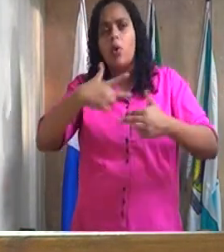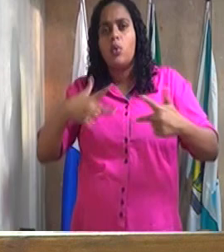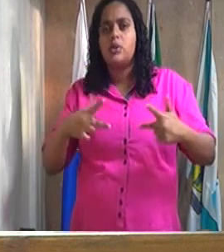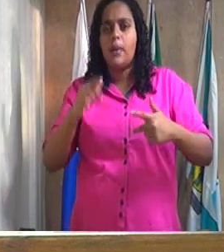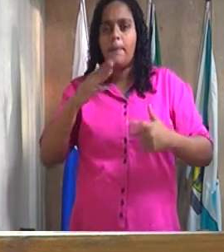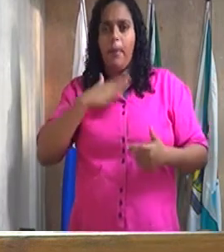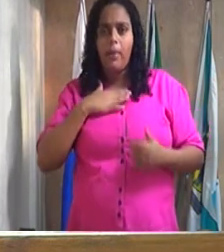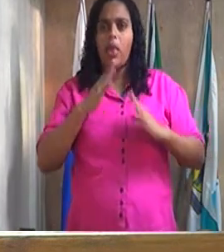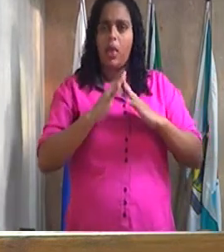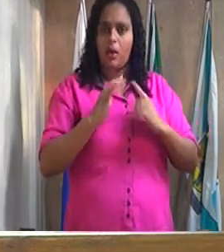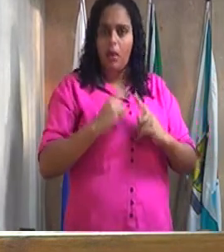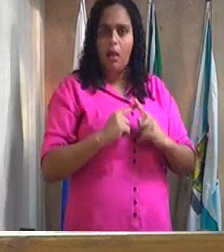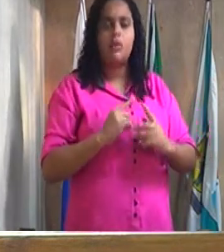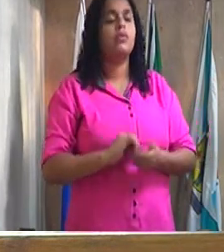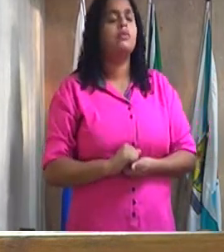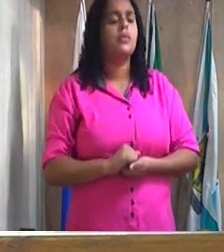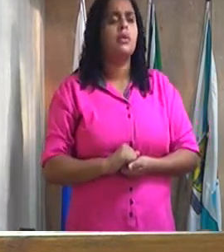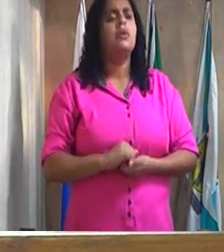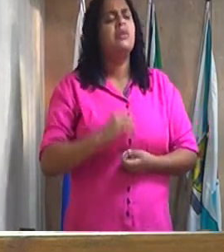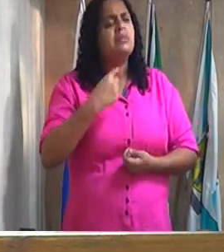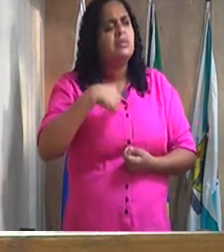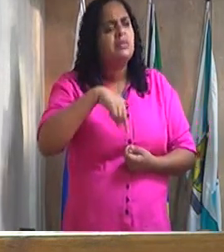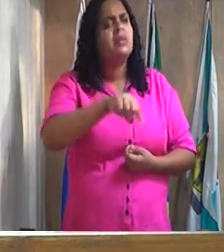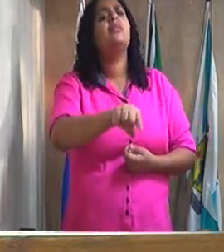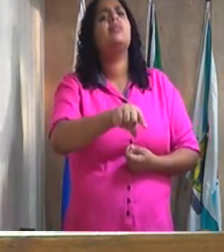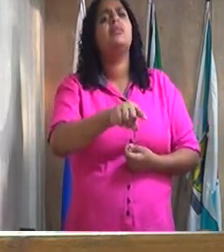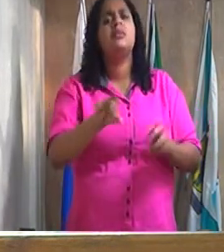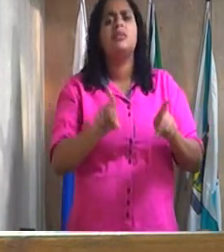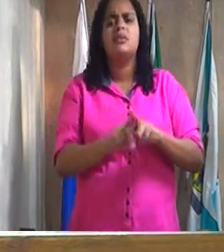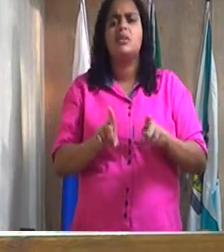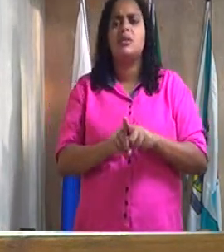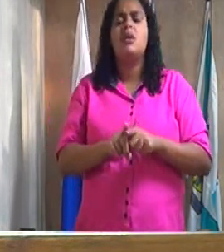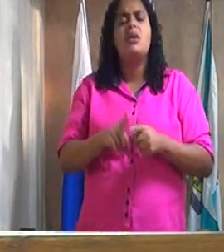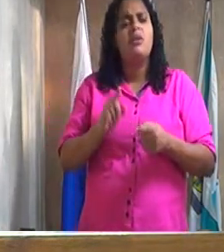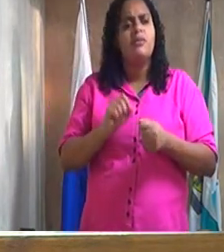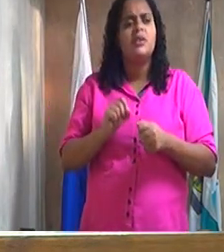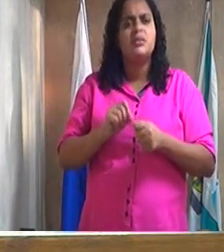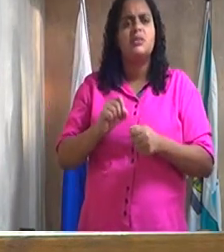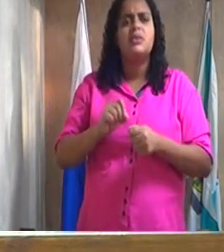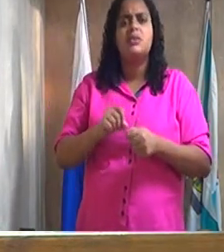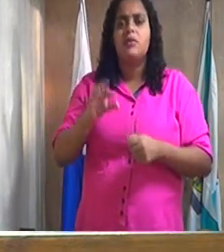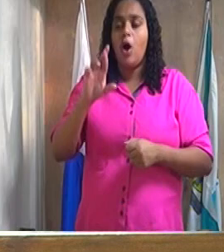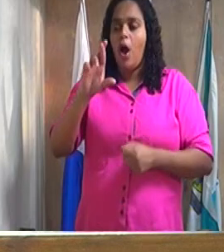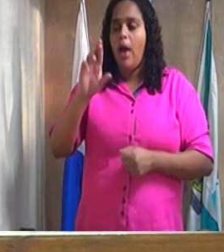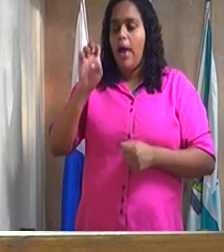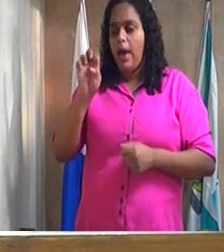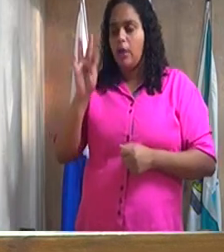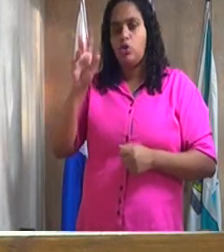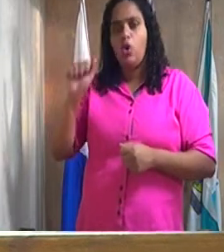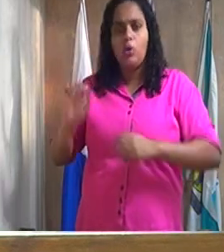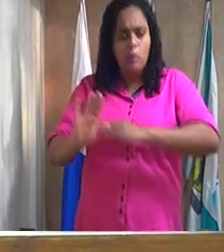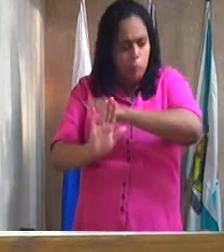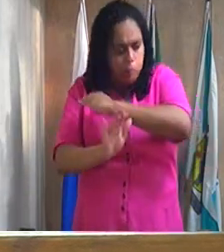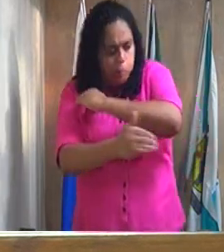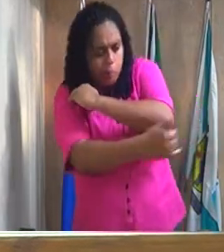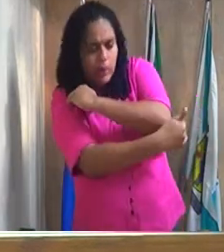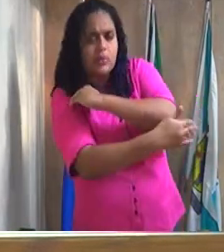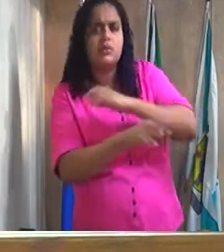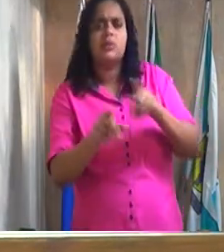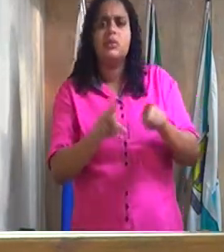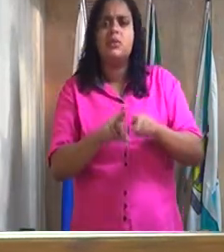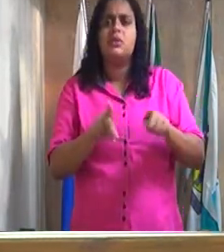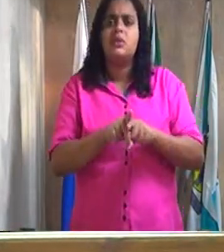e eu estava ali naquela agulha lateral para poder pegar o retorno. E ao meu lado, daquele engarrafamento,